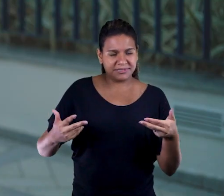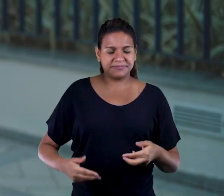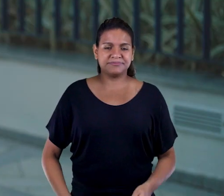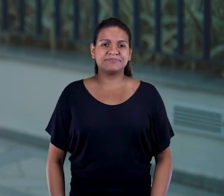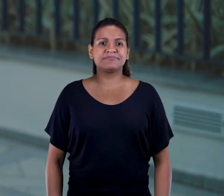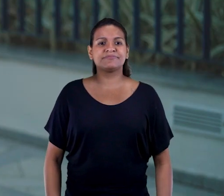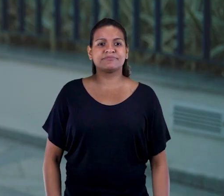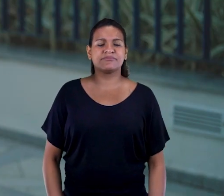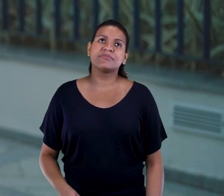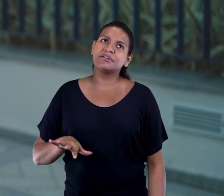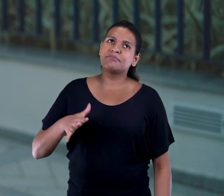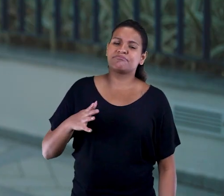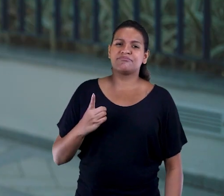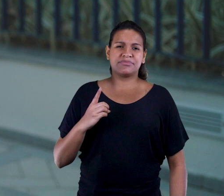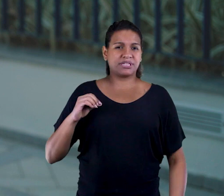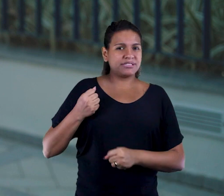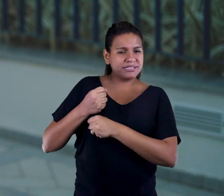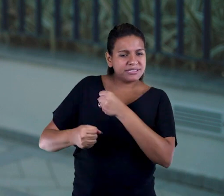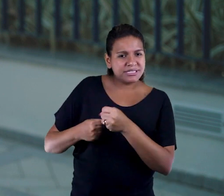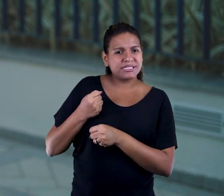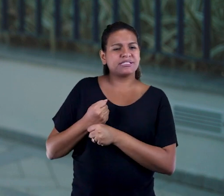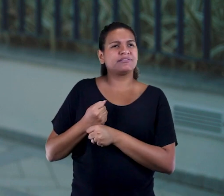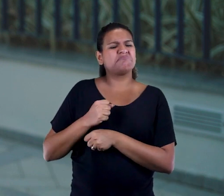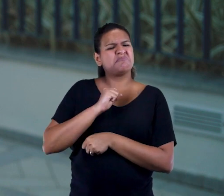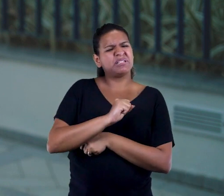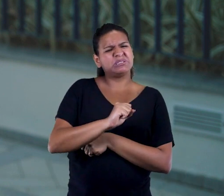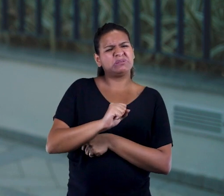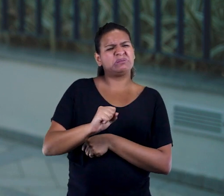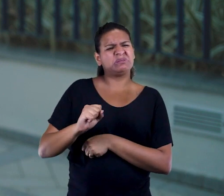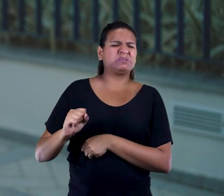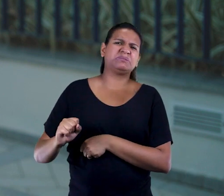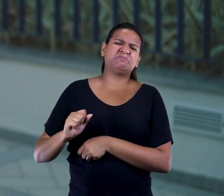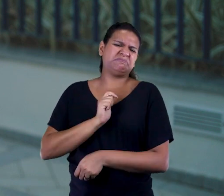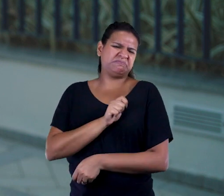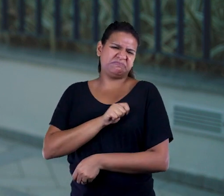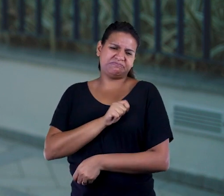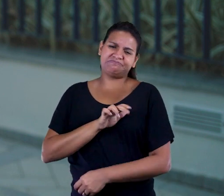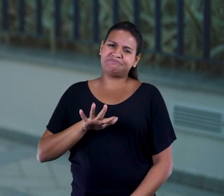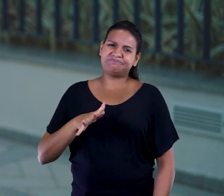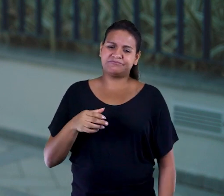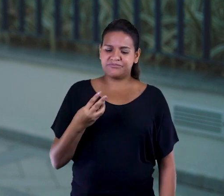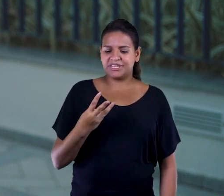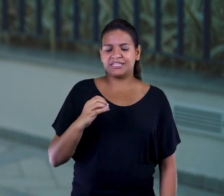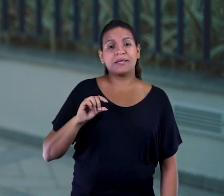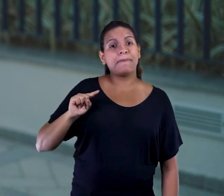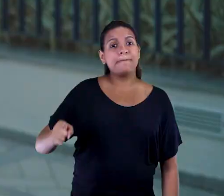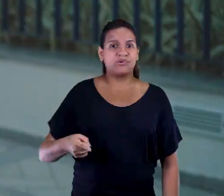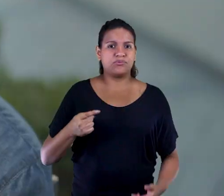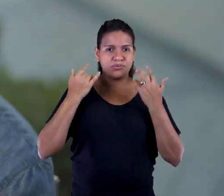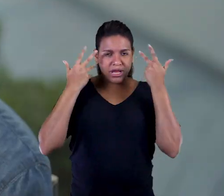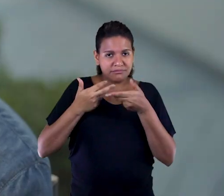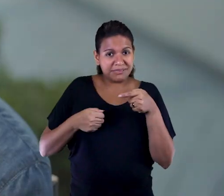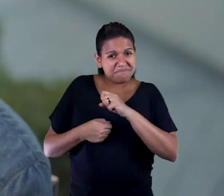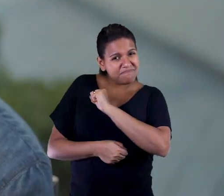que em 10 anos ela tenha matado, com requintes de crueldades, cerca de 30 mil animais.